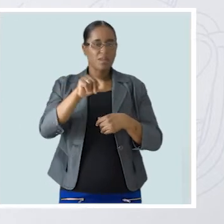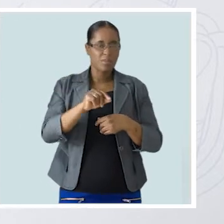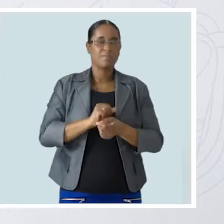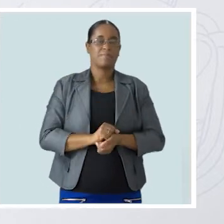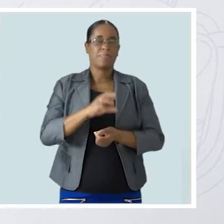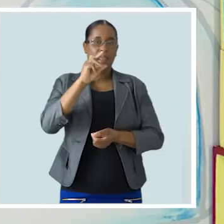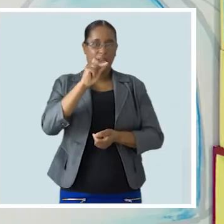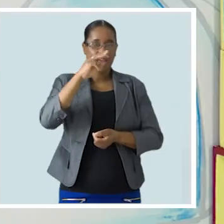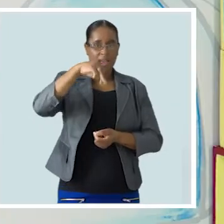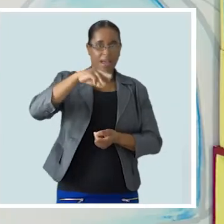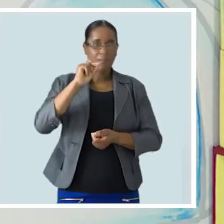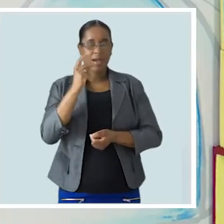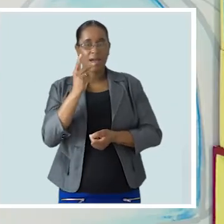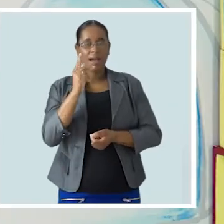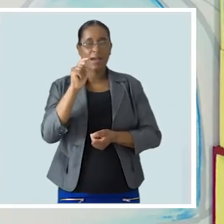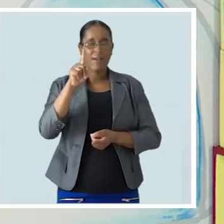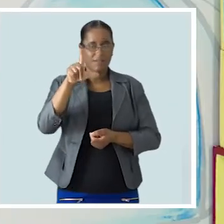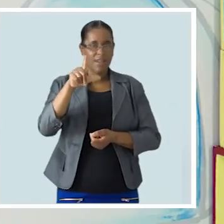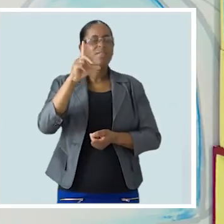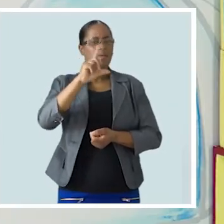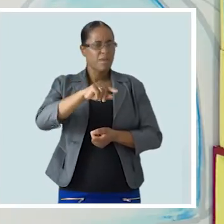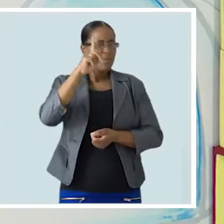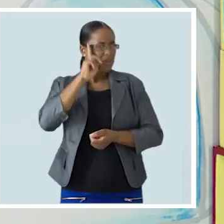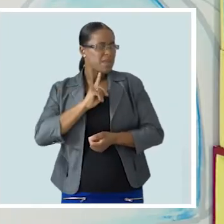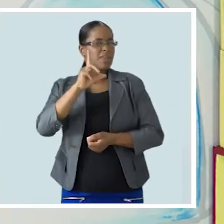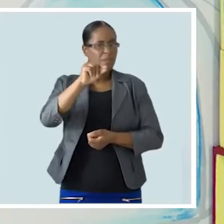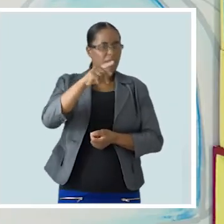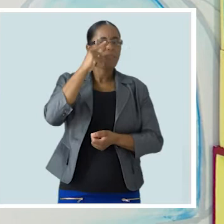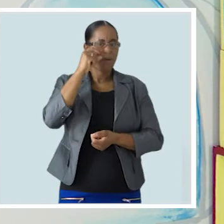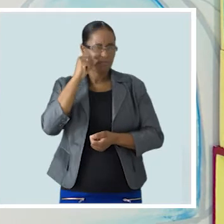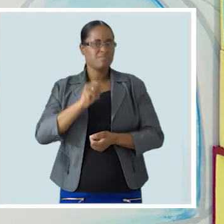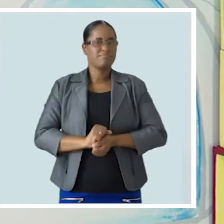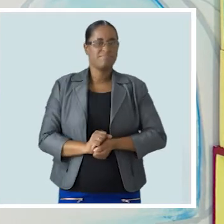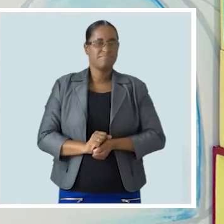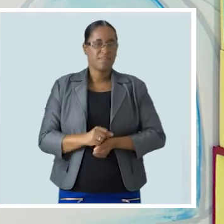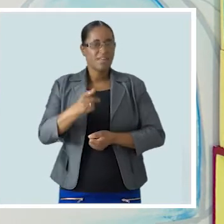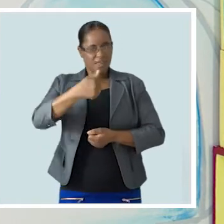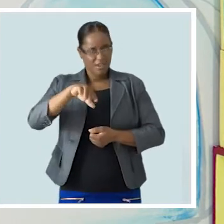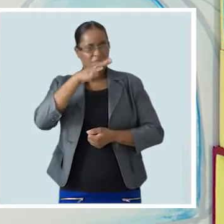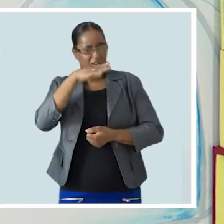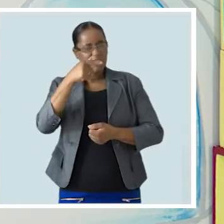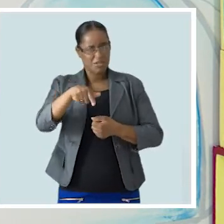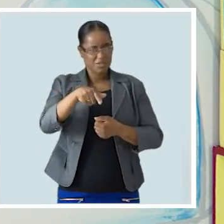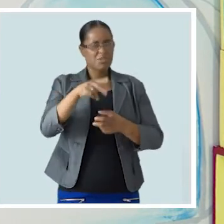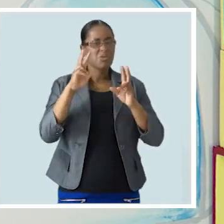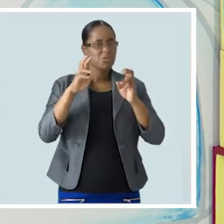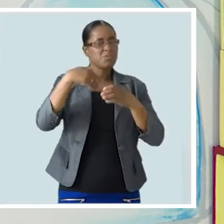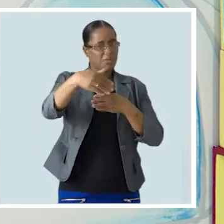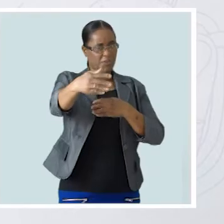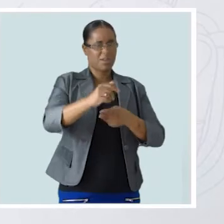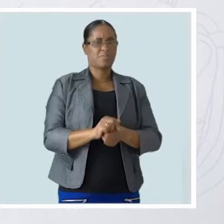tanto para menina como para rapaz. E vamos falar sobre isso mais adiante. Quanto ao número,